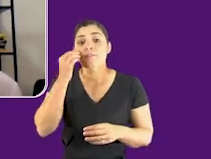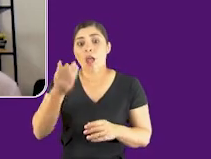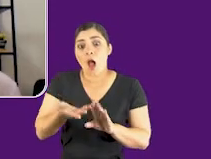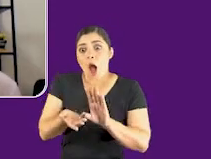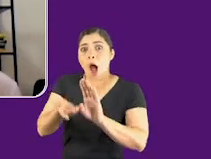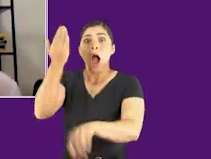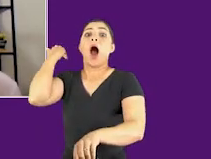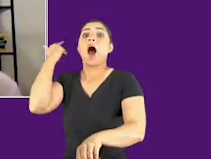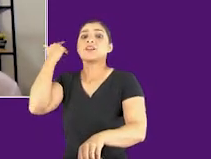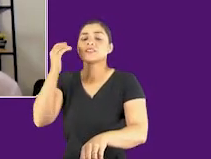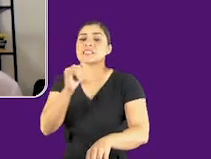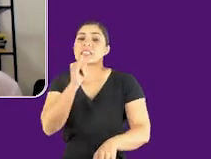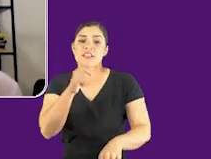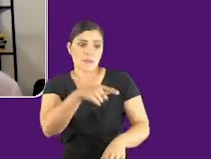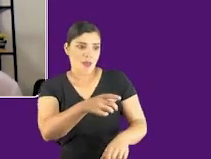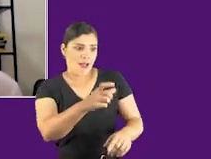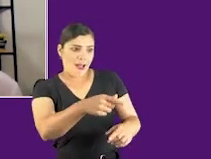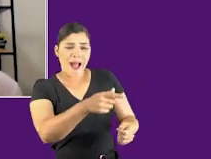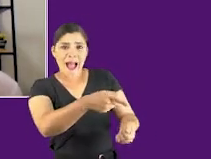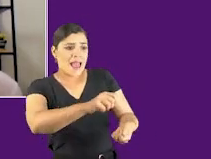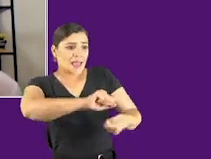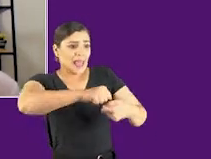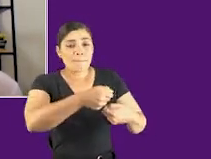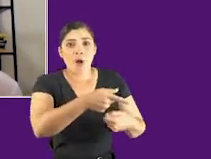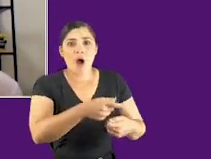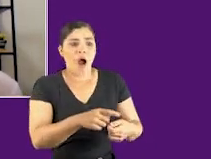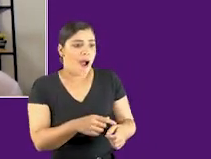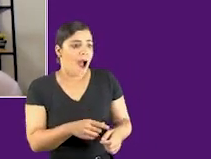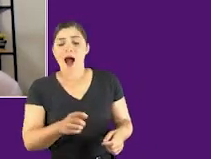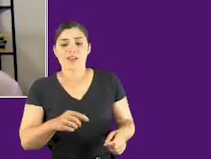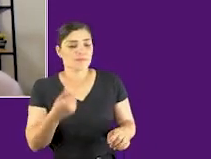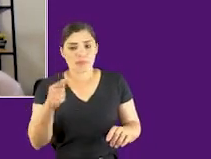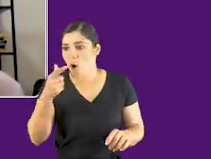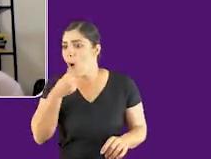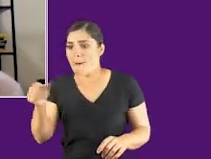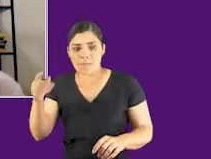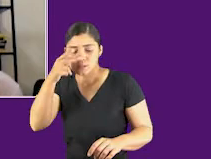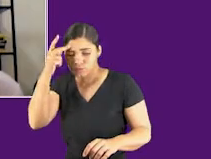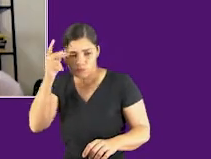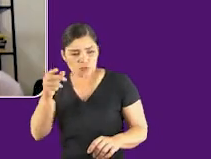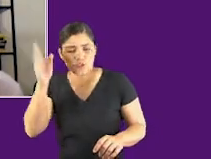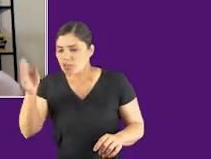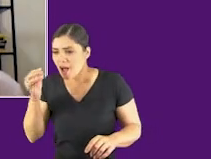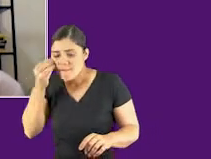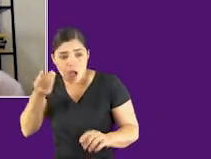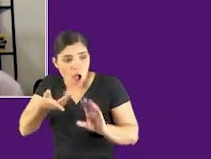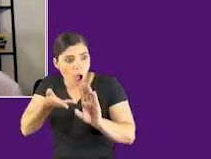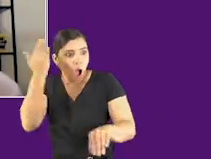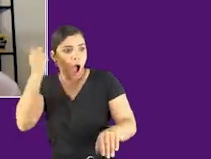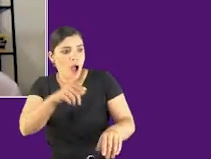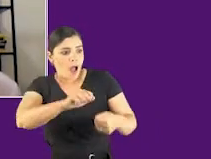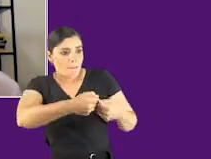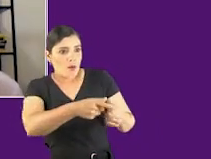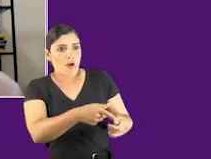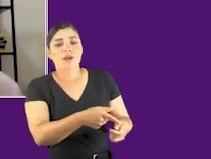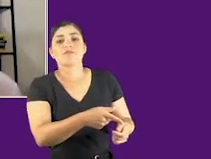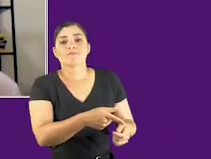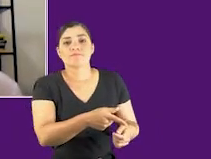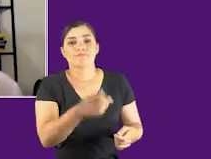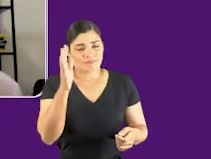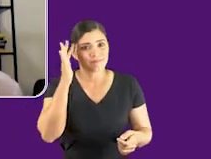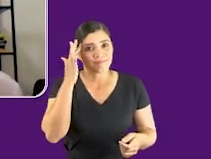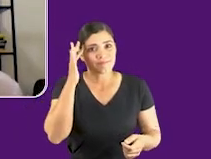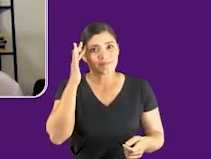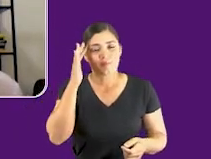EA pessoa só vai na linha para resolver Quando ali está aparecendo e a pessoa já vai coordenando é como se